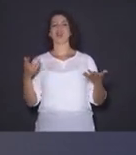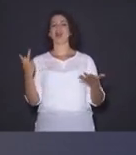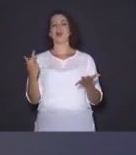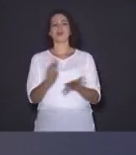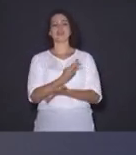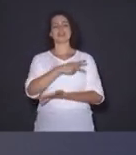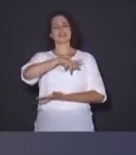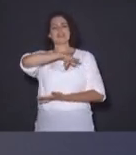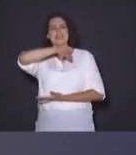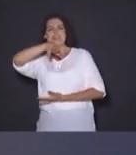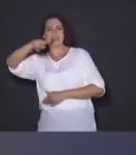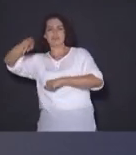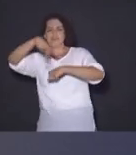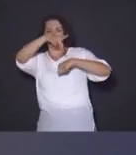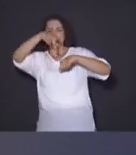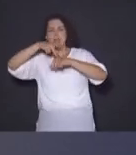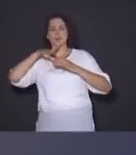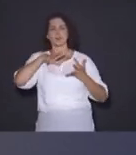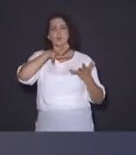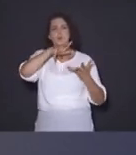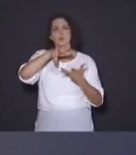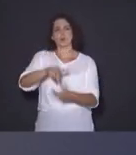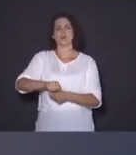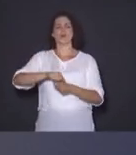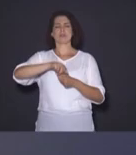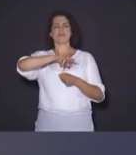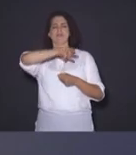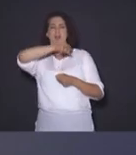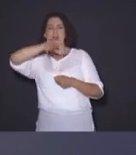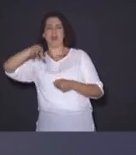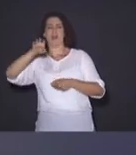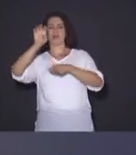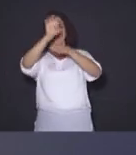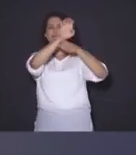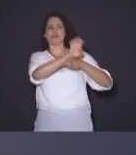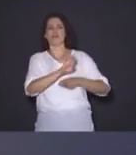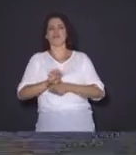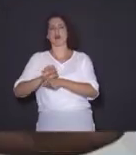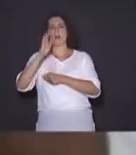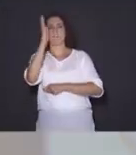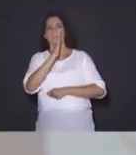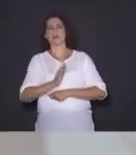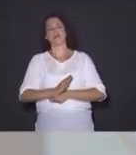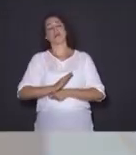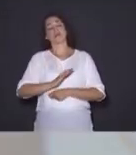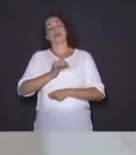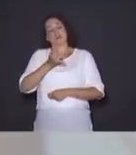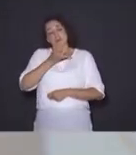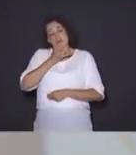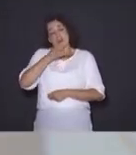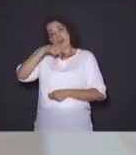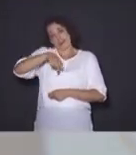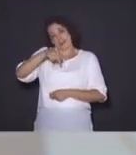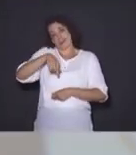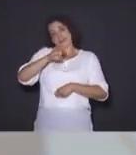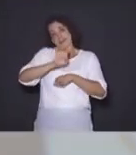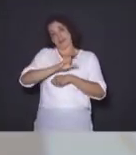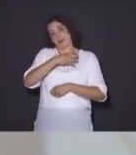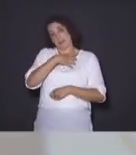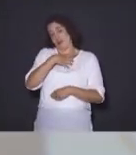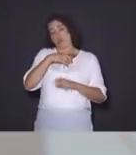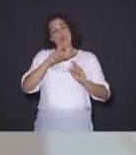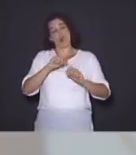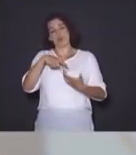vários países do mundo em vários estados do brasil lamentavelmente inclusive no nosso estado que são os acordos